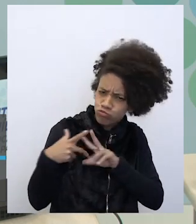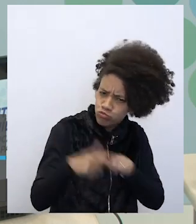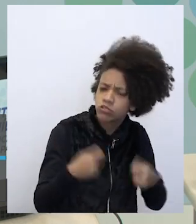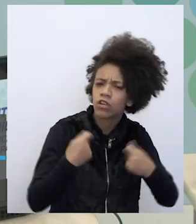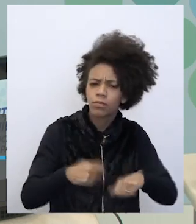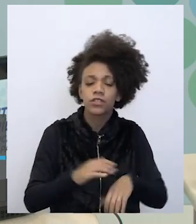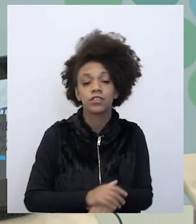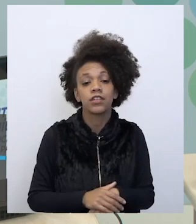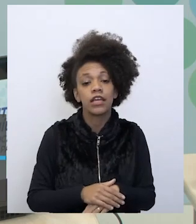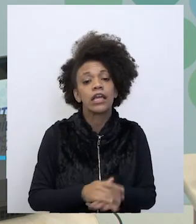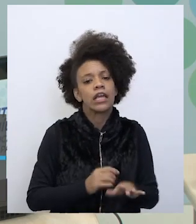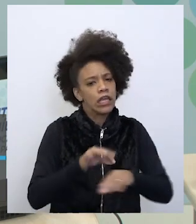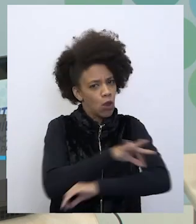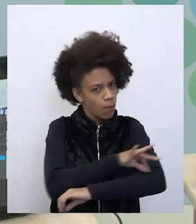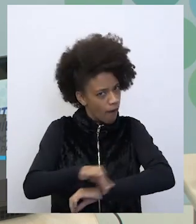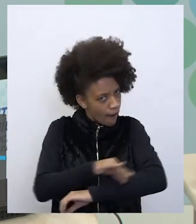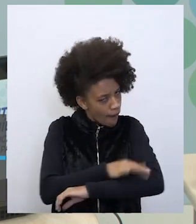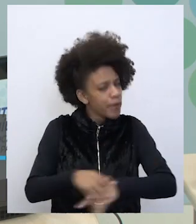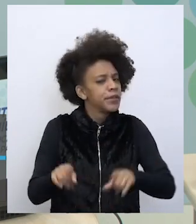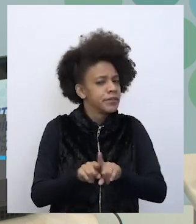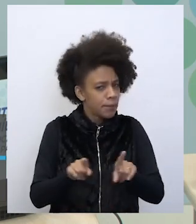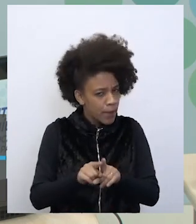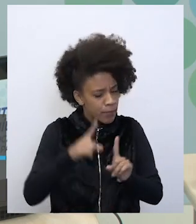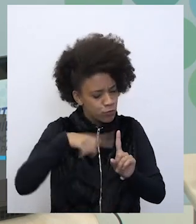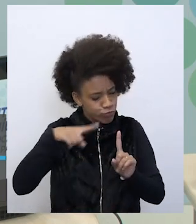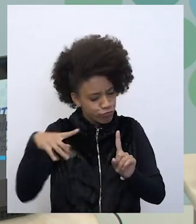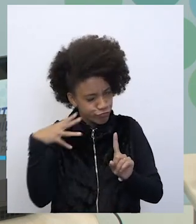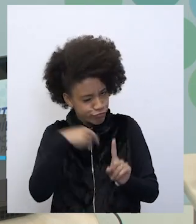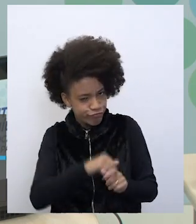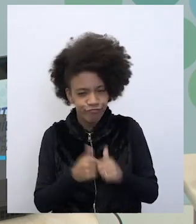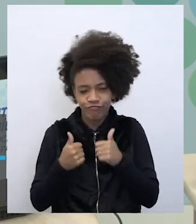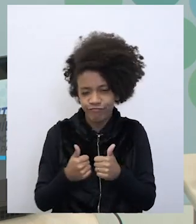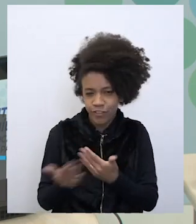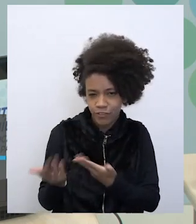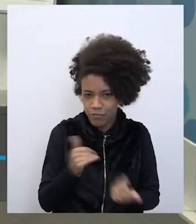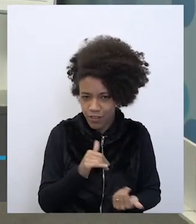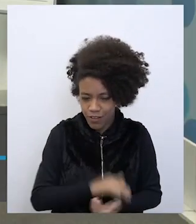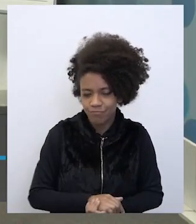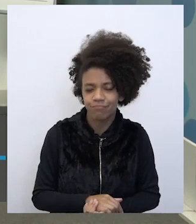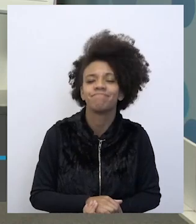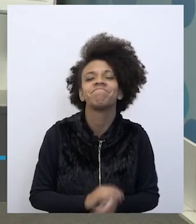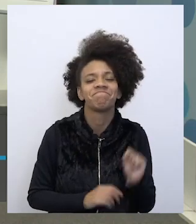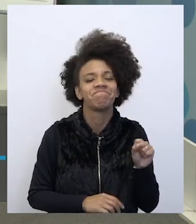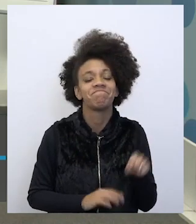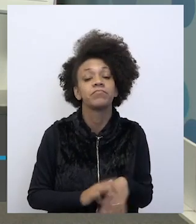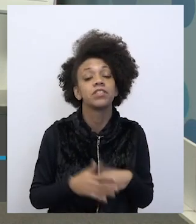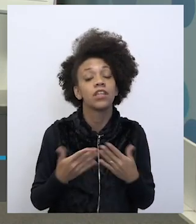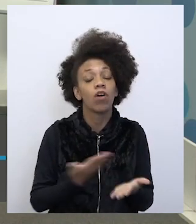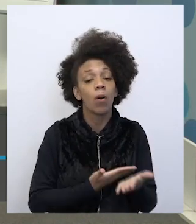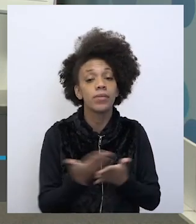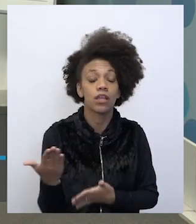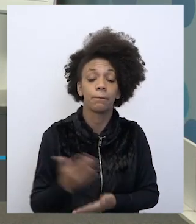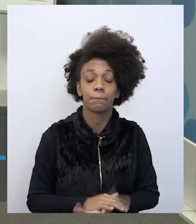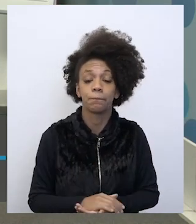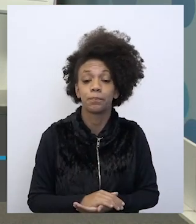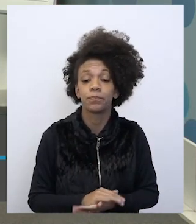aí e peguem até uma régua, hein, para fazer o gráfico bonitinho, tá bom? Vamos lá, professora Roberta? Vamos sim, então vamos começar. Então,